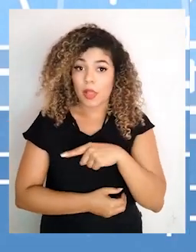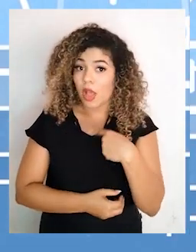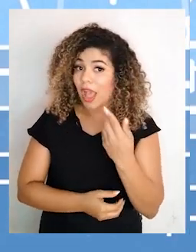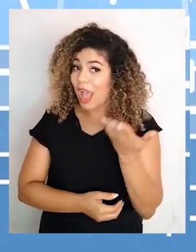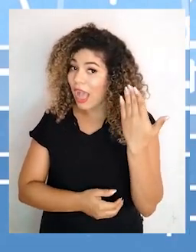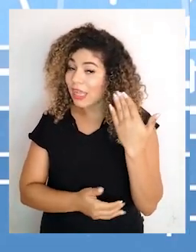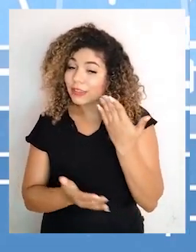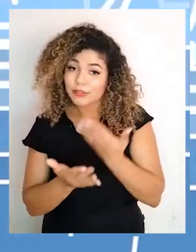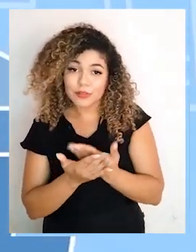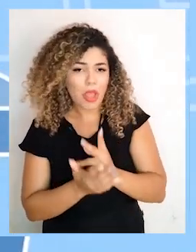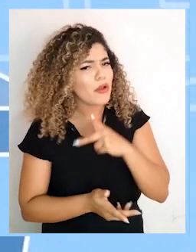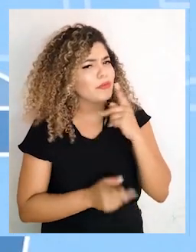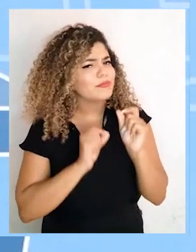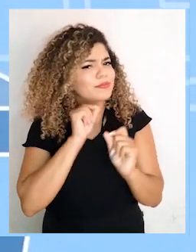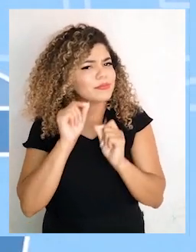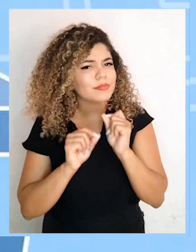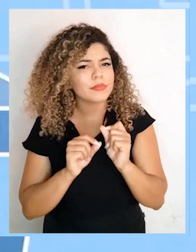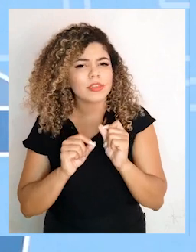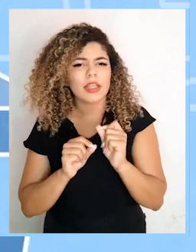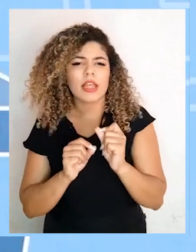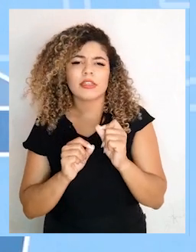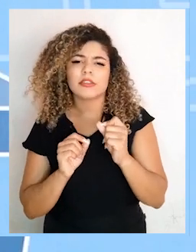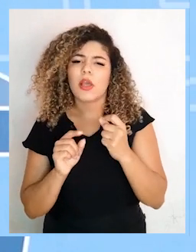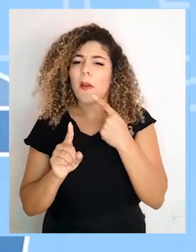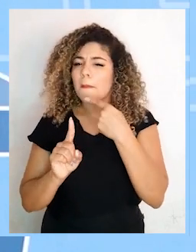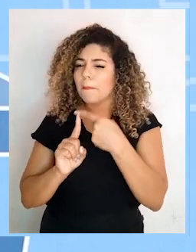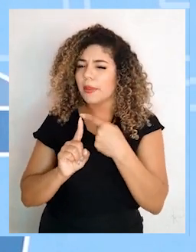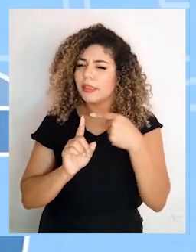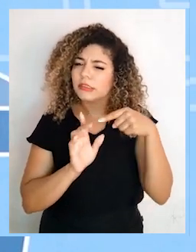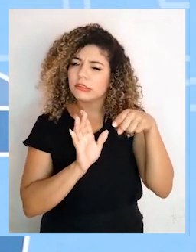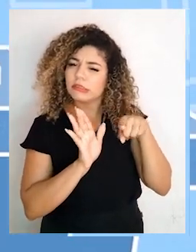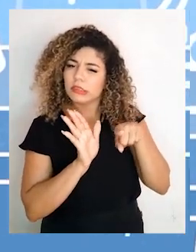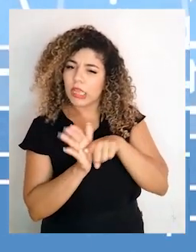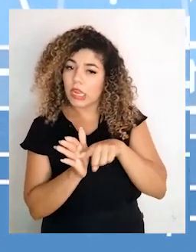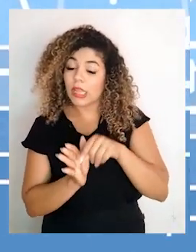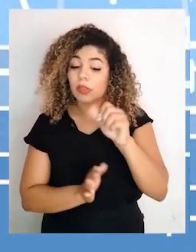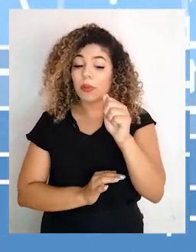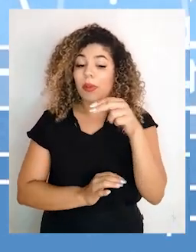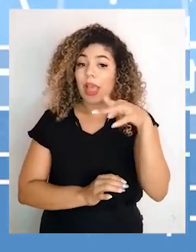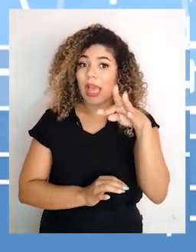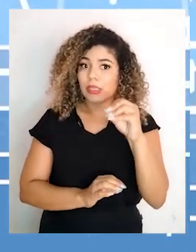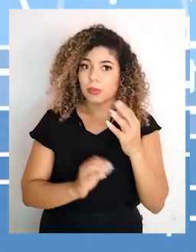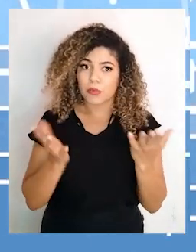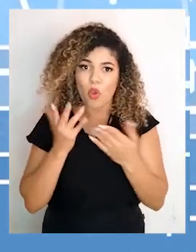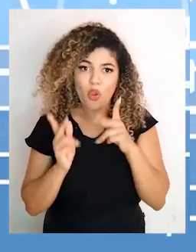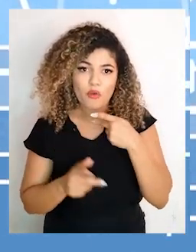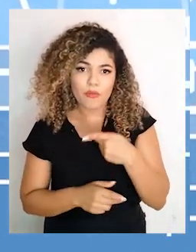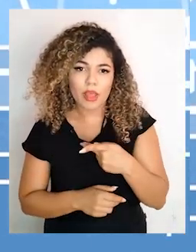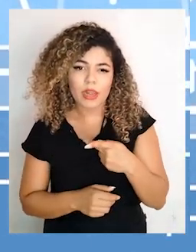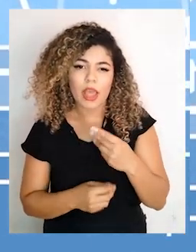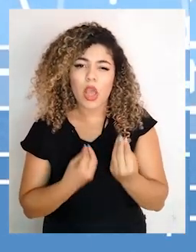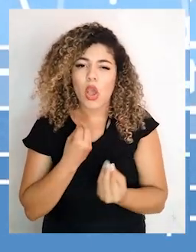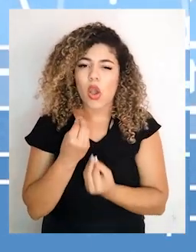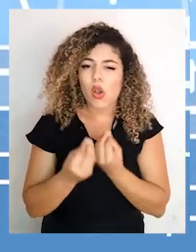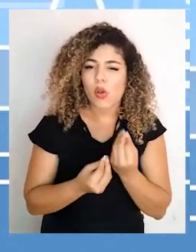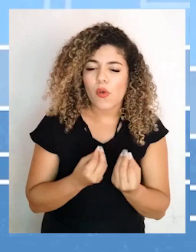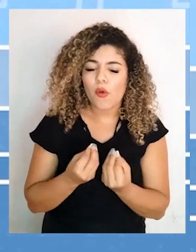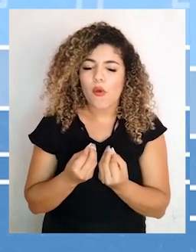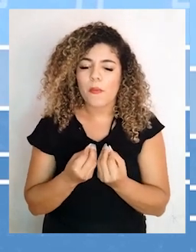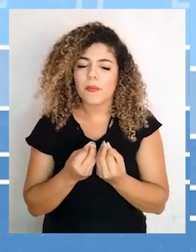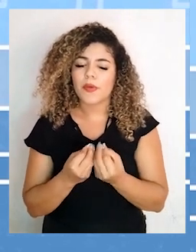anterior, falamos sobre as cargas elétricas do átomo. E hoje, vamos falar sobre seus efeitos de uma forma mais